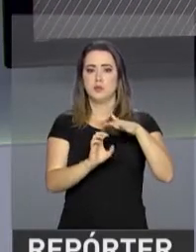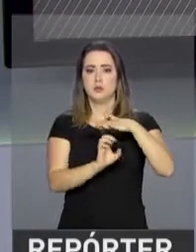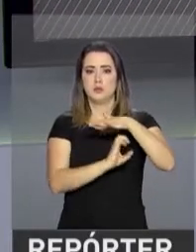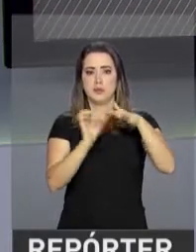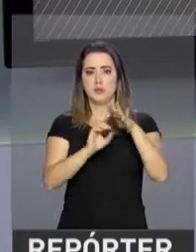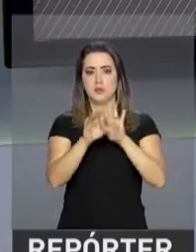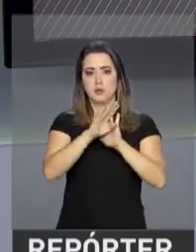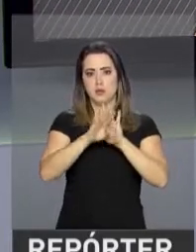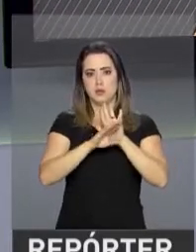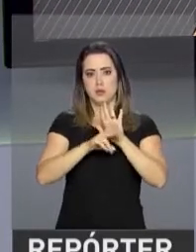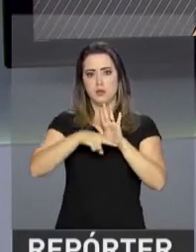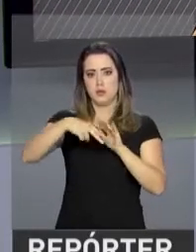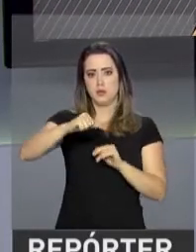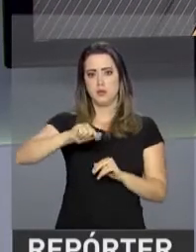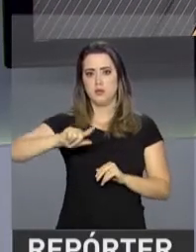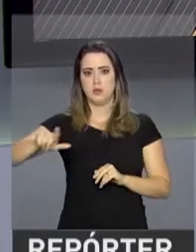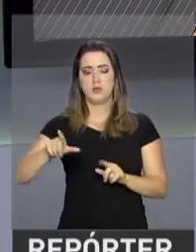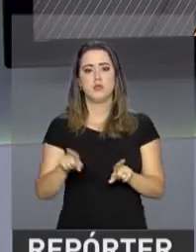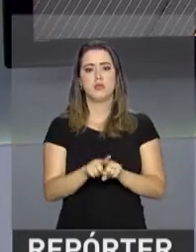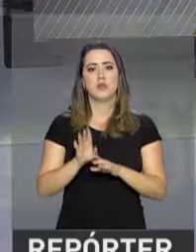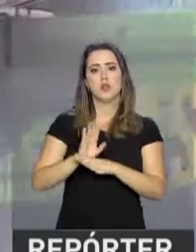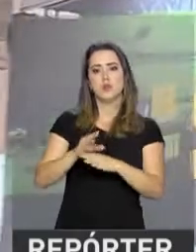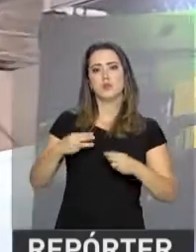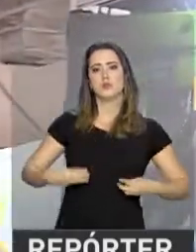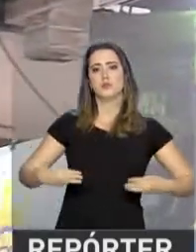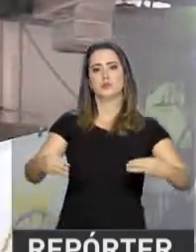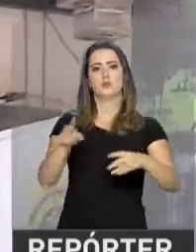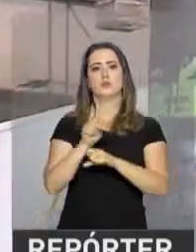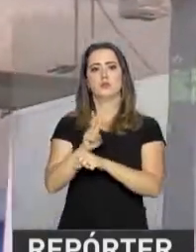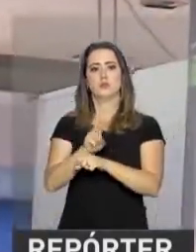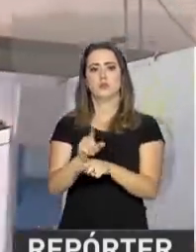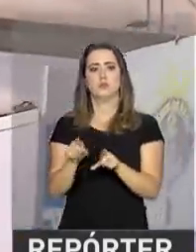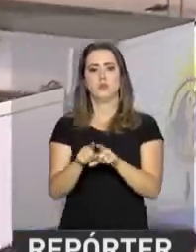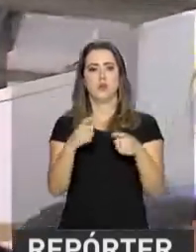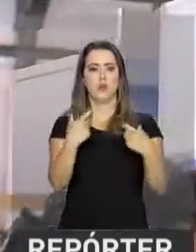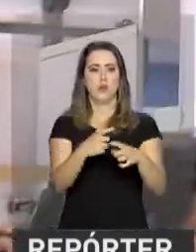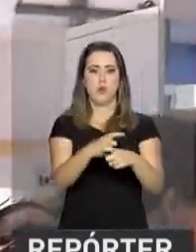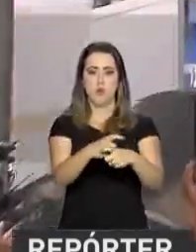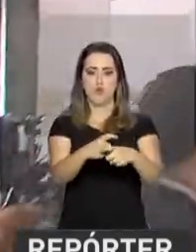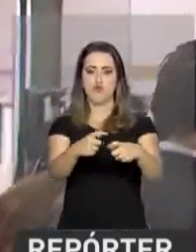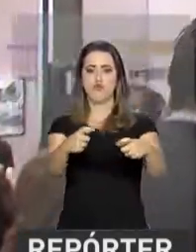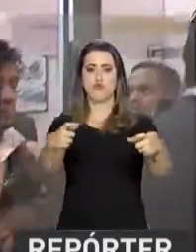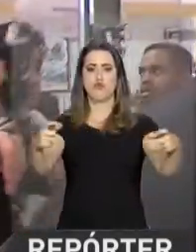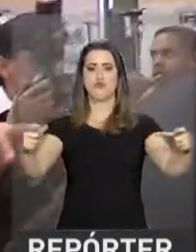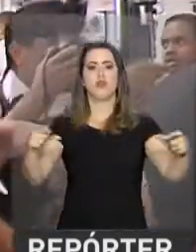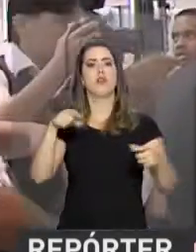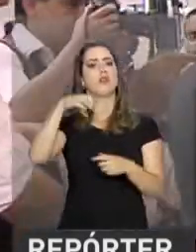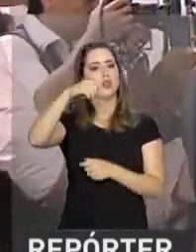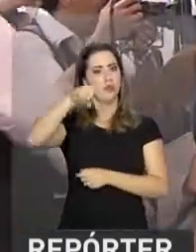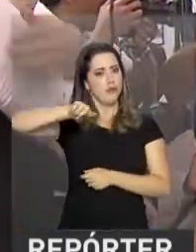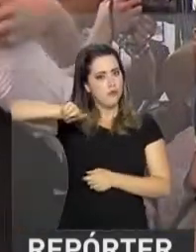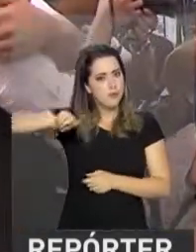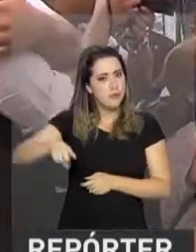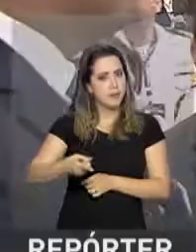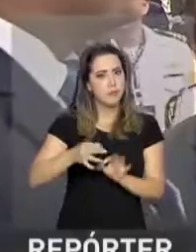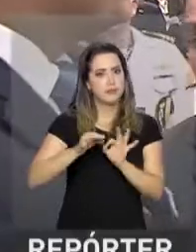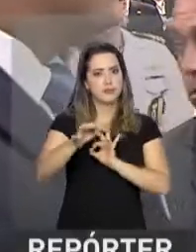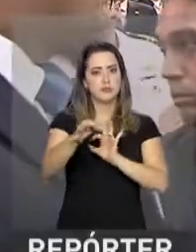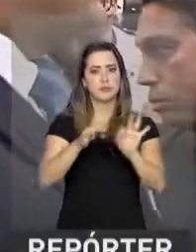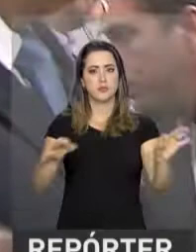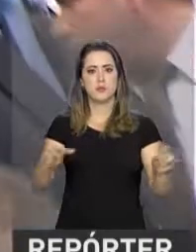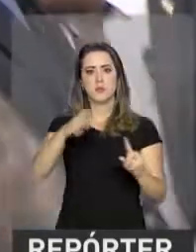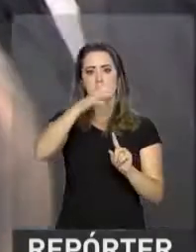e conta com o apoio do ministério da defesa em um espaço de mais de nove mil metros quadrados a feira está